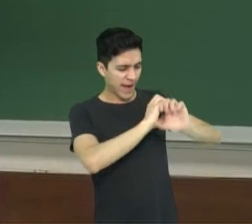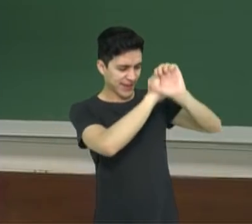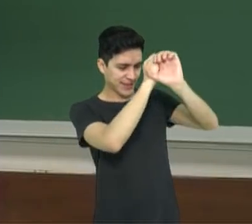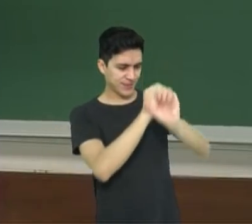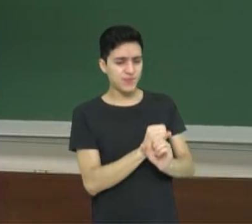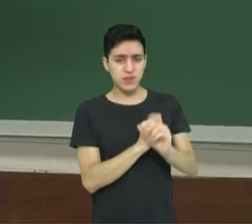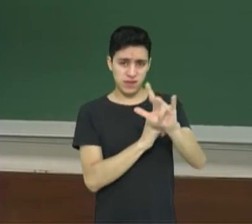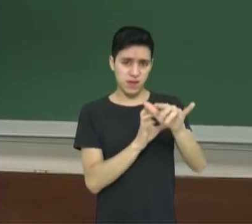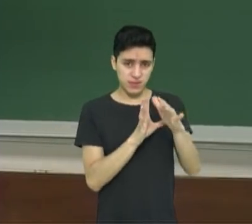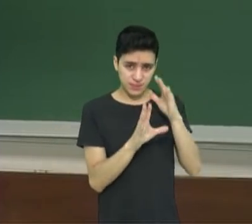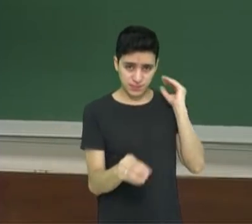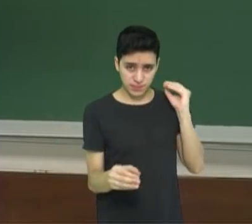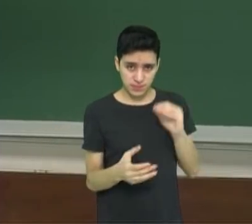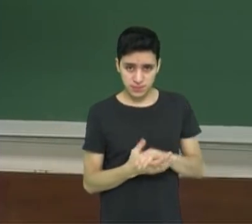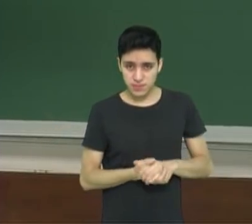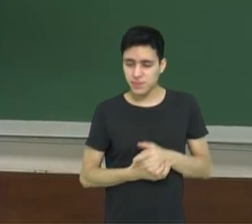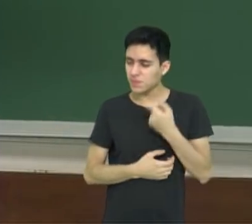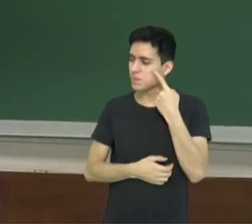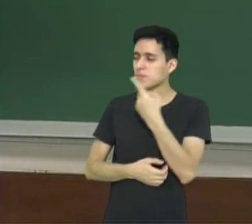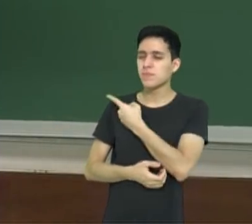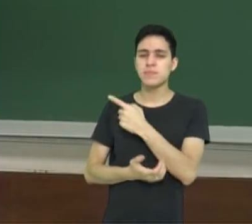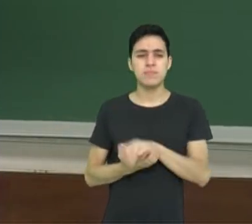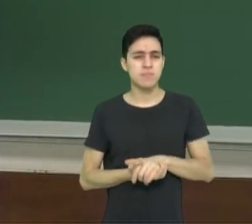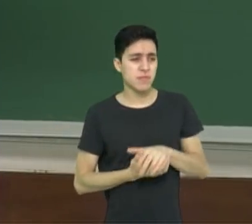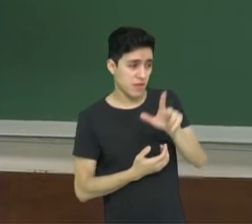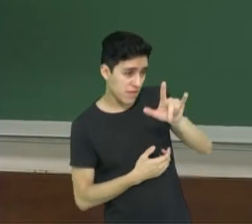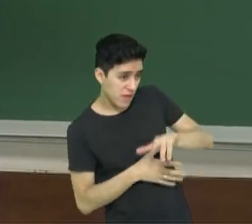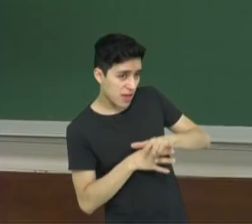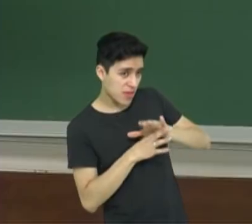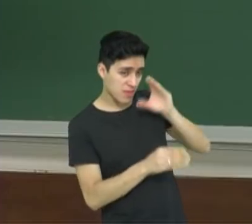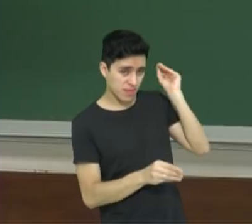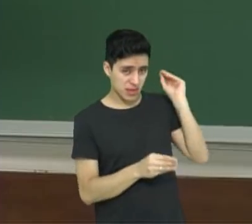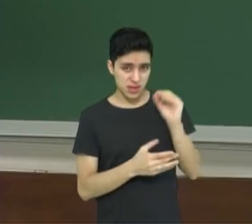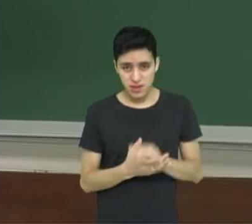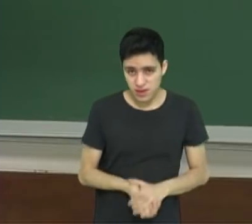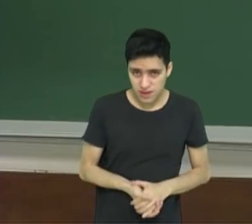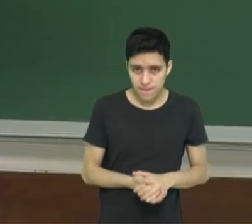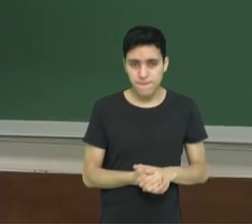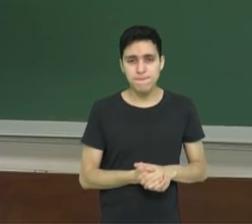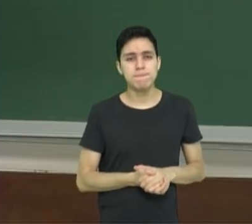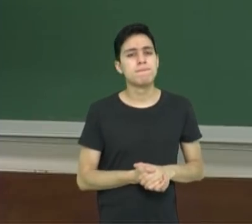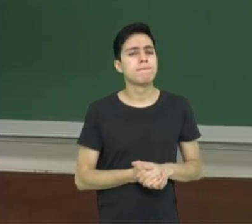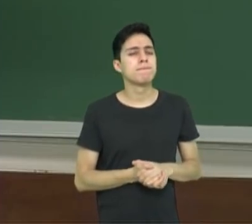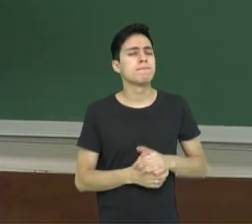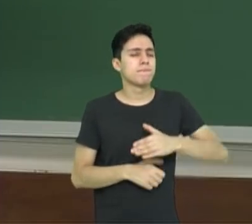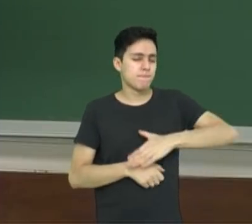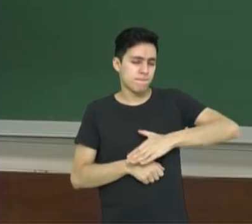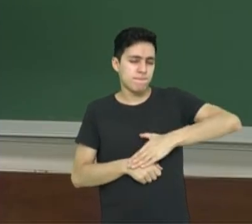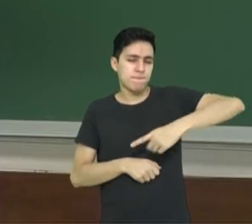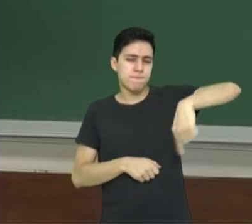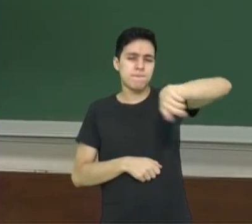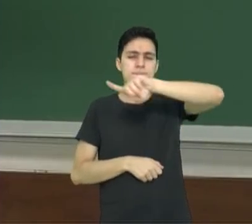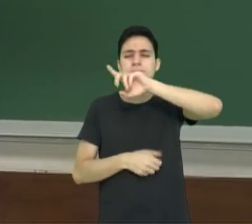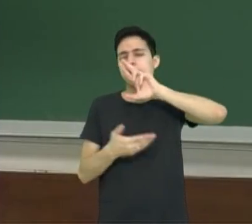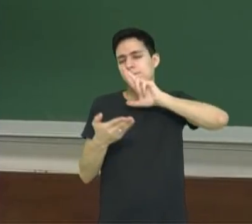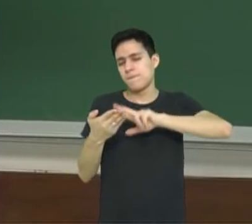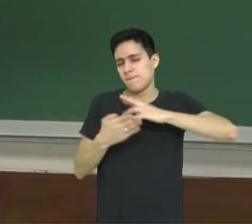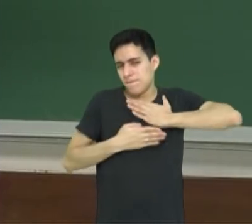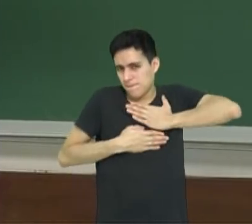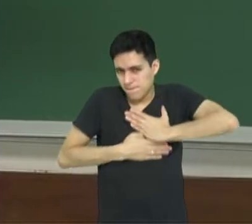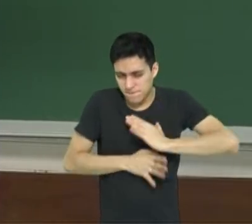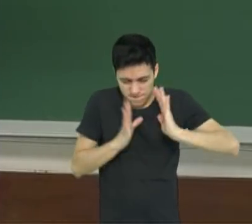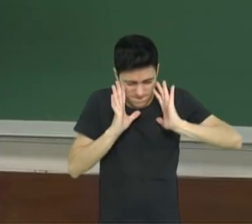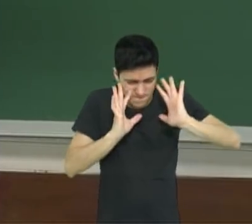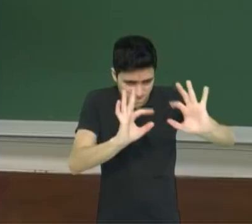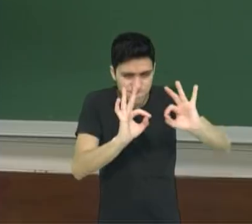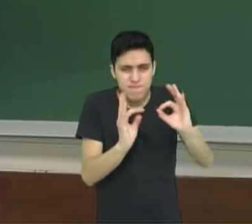vai sumir. Dá uma olhada aí, será que vai sumir? Eu vou dar um tempo, faça bem devagar, com muita